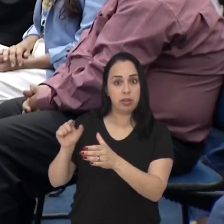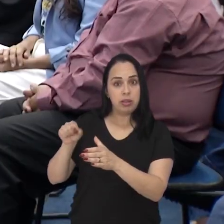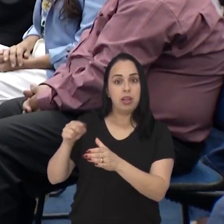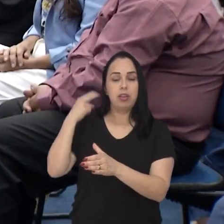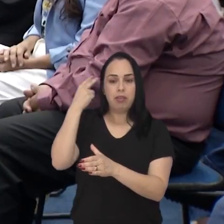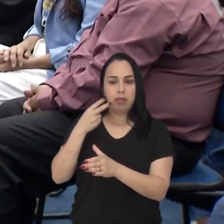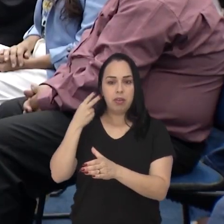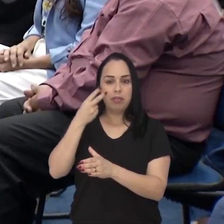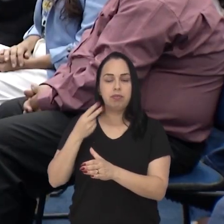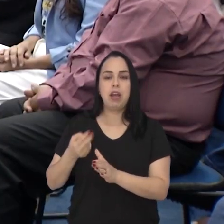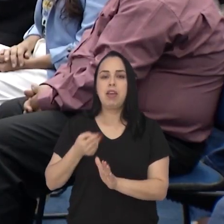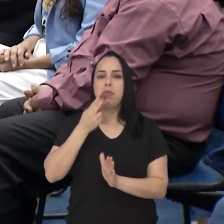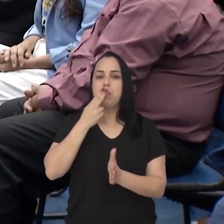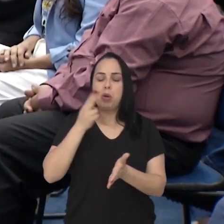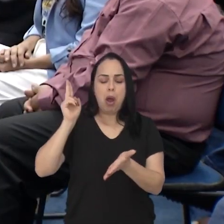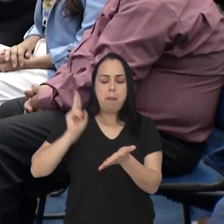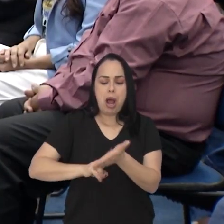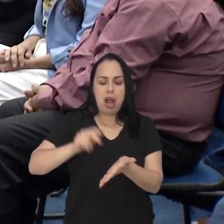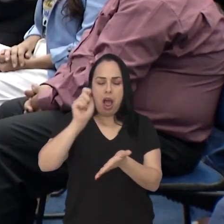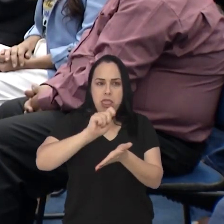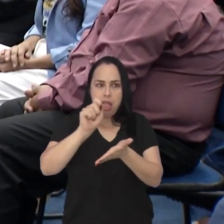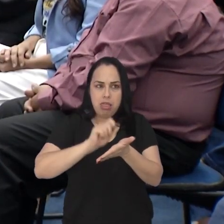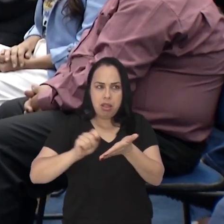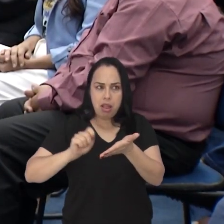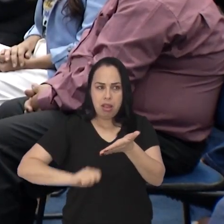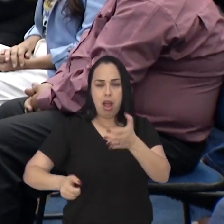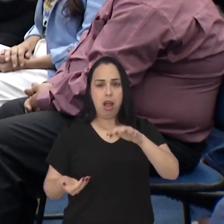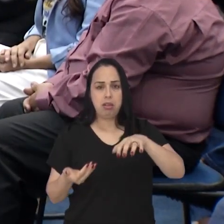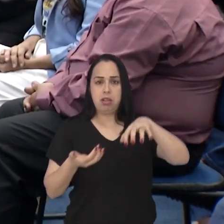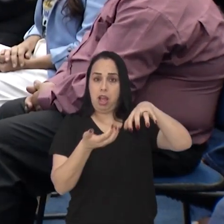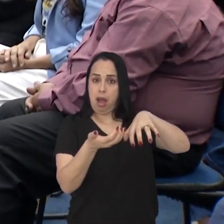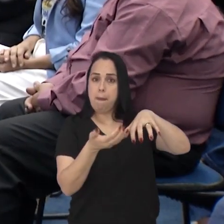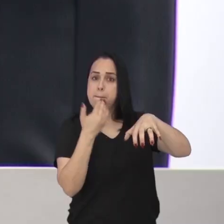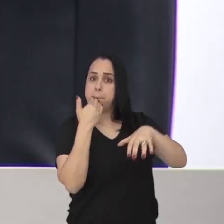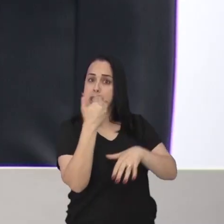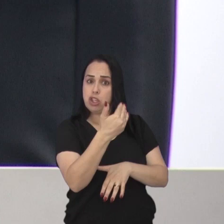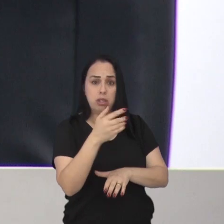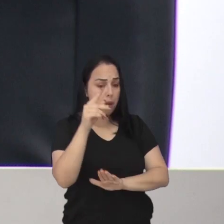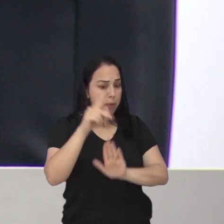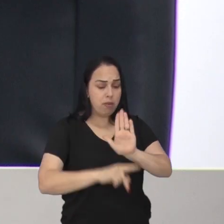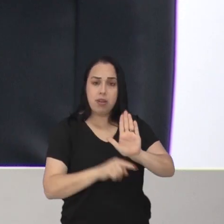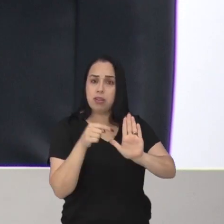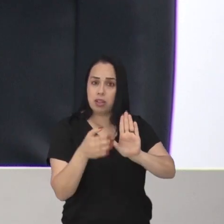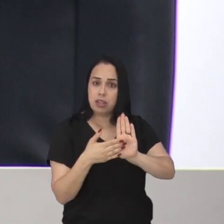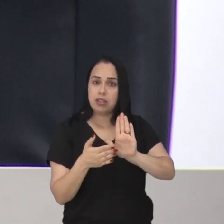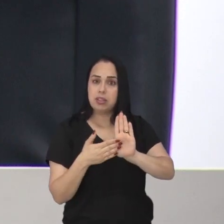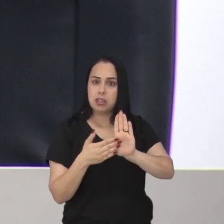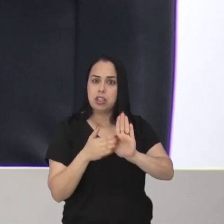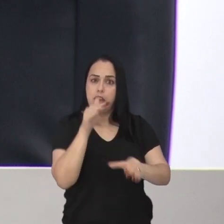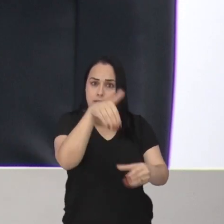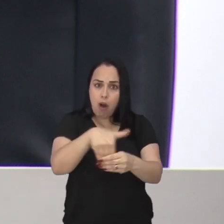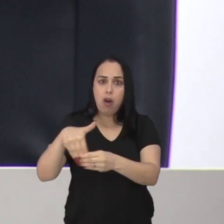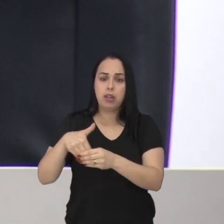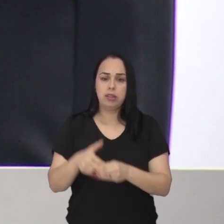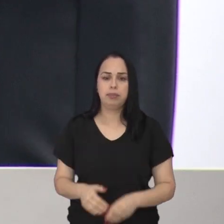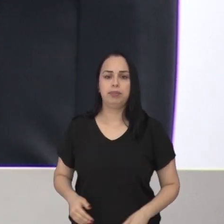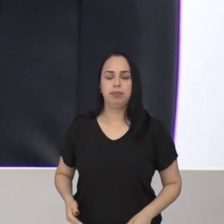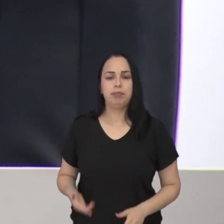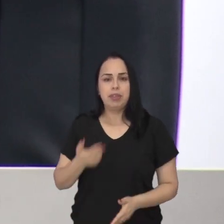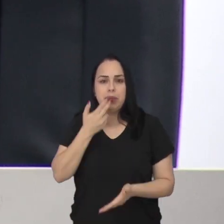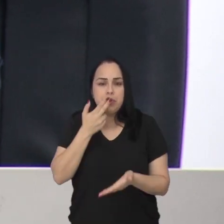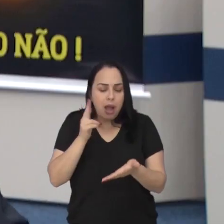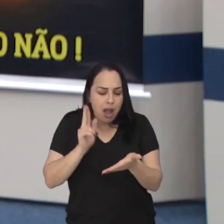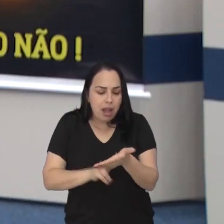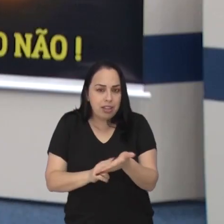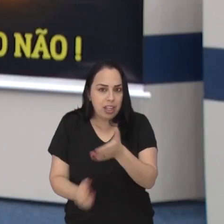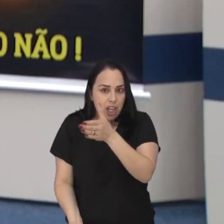a Frente Parlamentar vai enviar uma carta ao Congresso Nacional pedindo para que o projeto seja colocado em